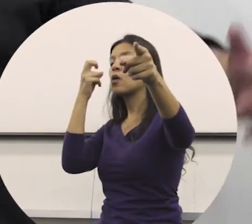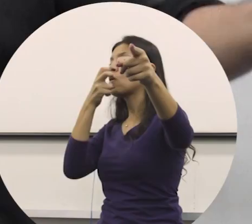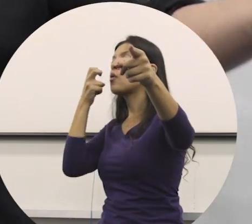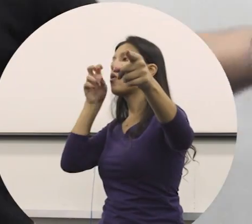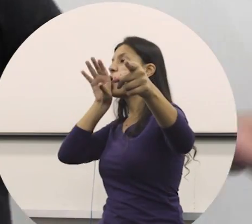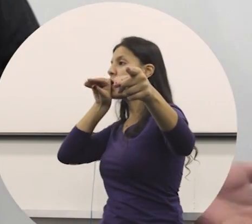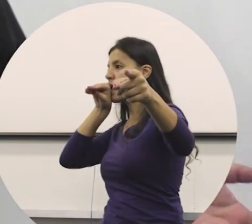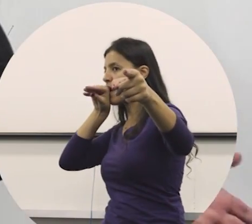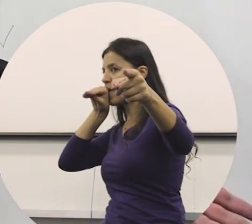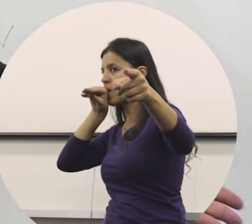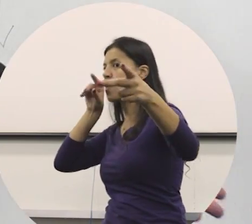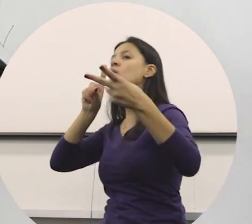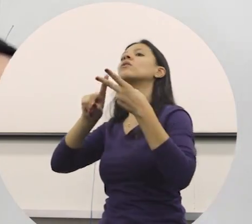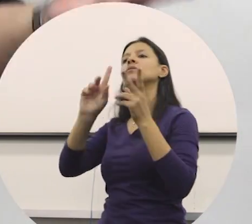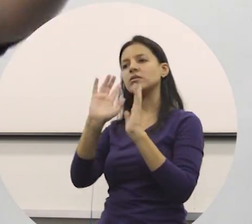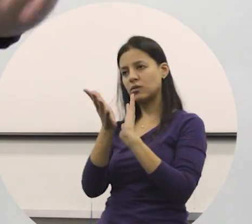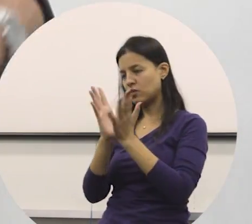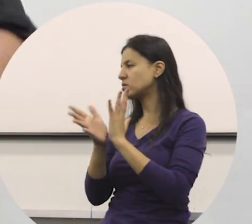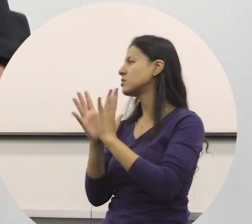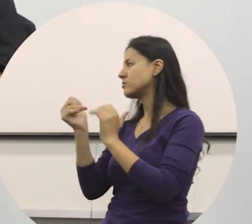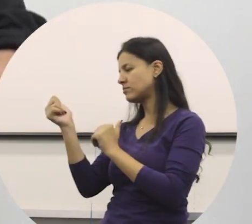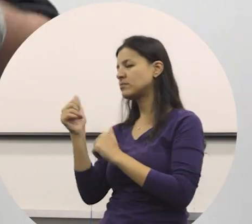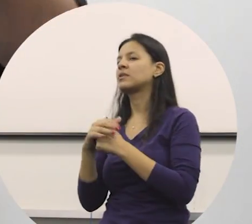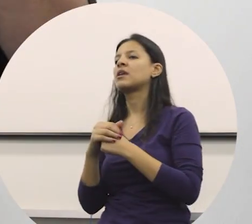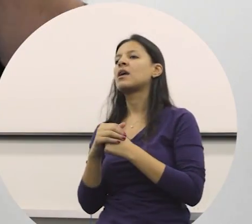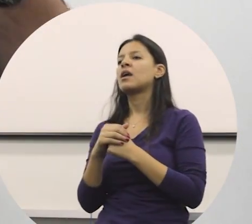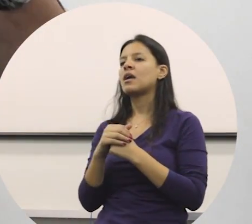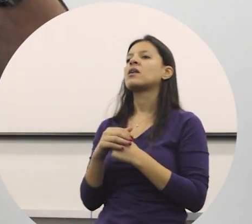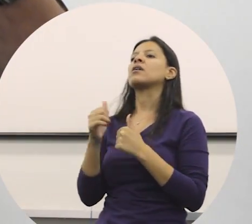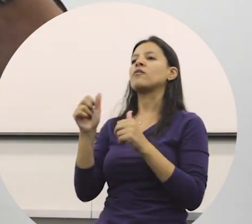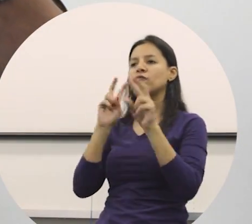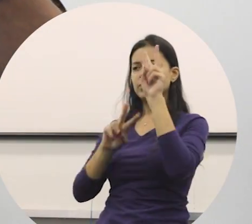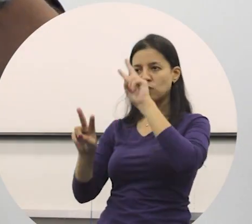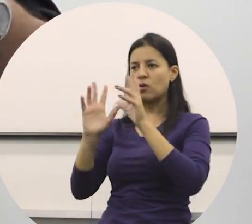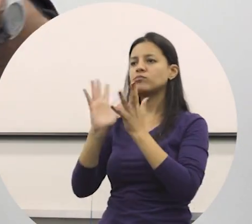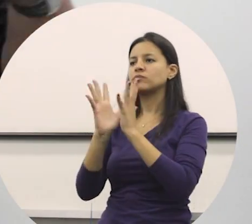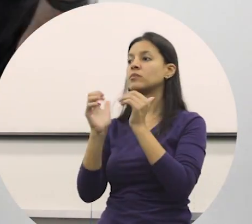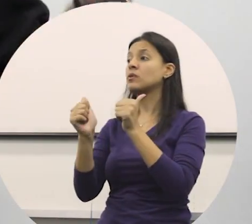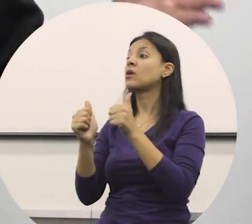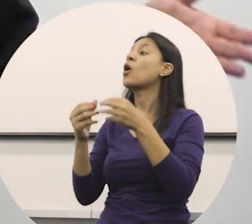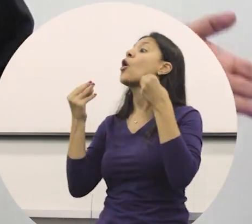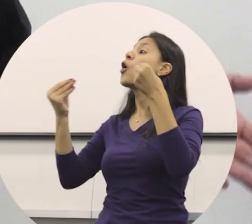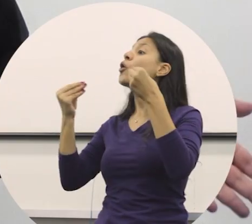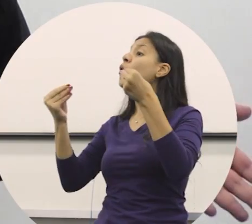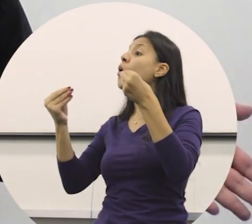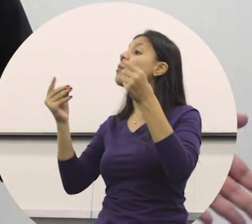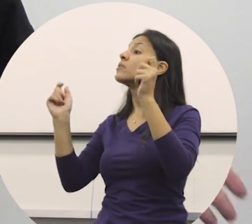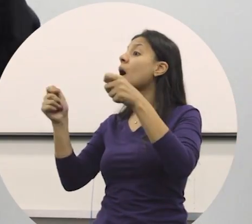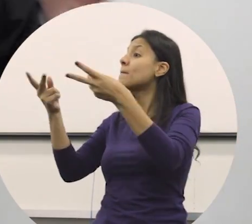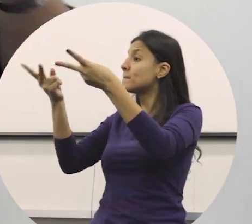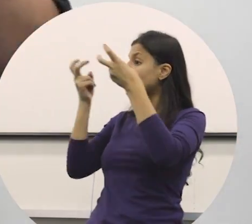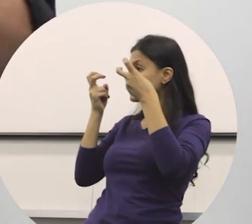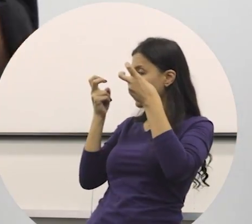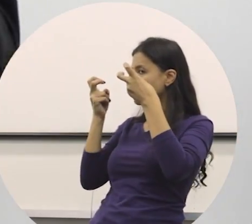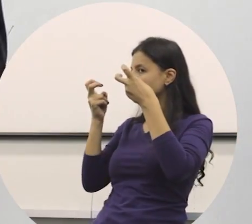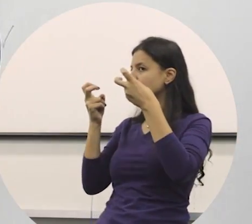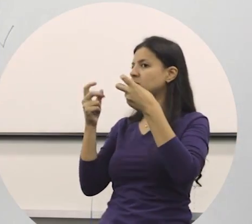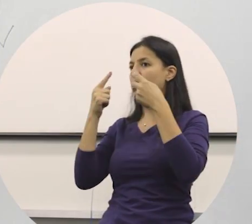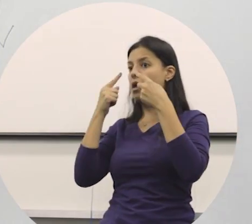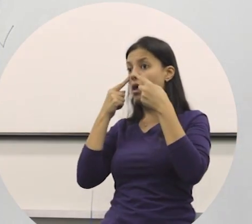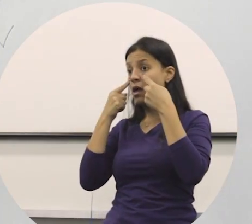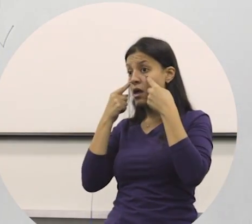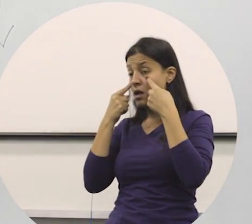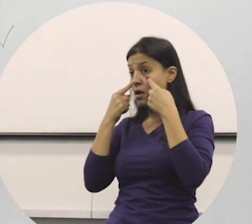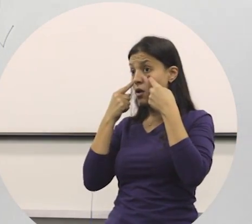Pela fala ou pela sinalização. Como ela pode ser percebida? Pela audição ou pela